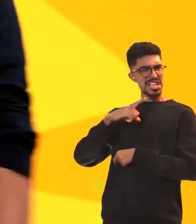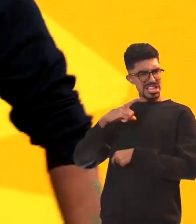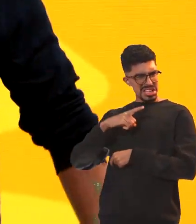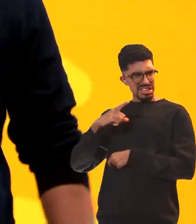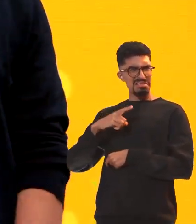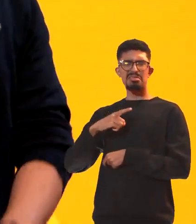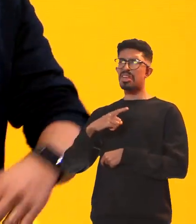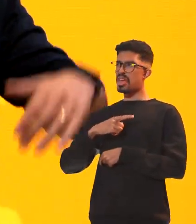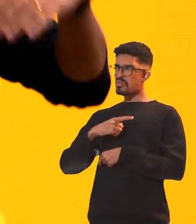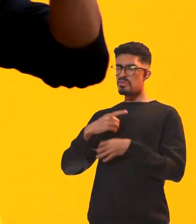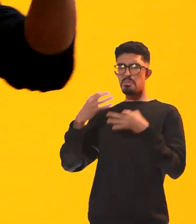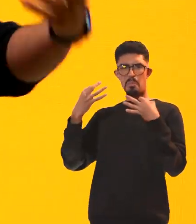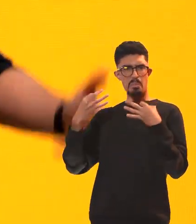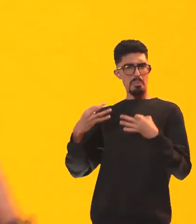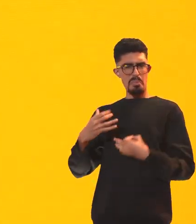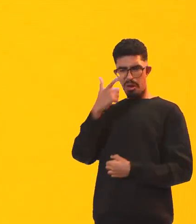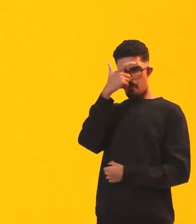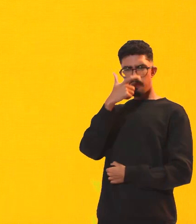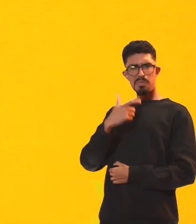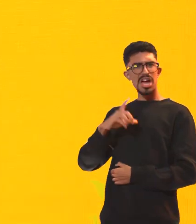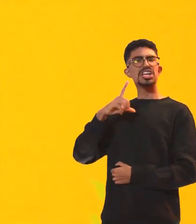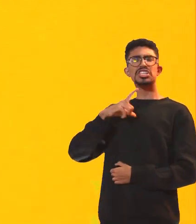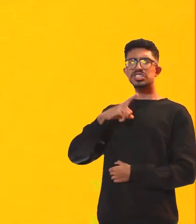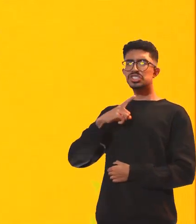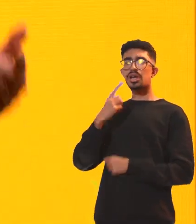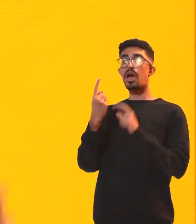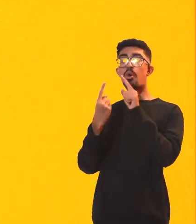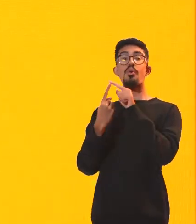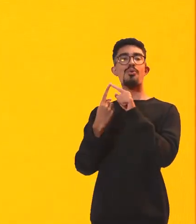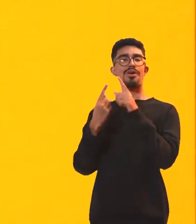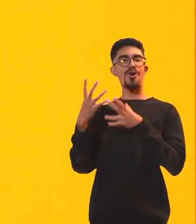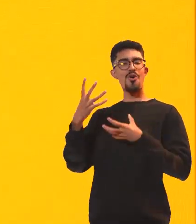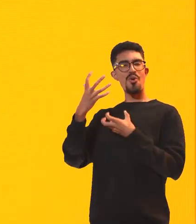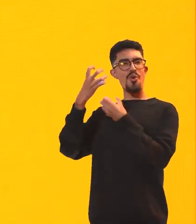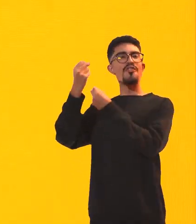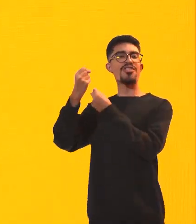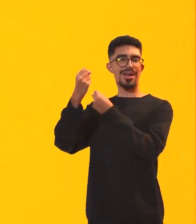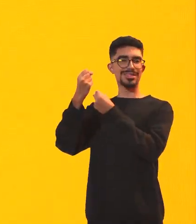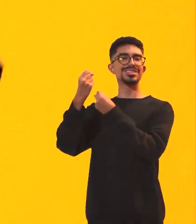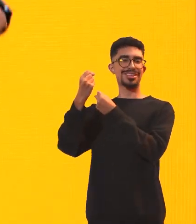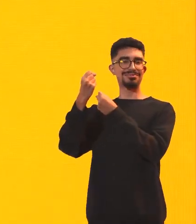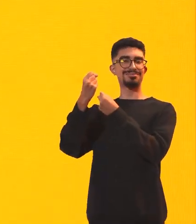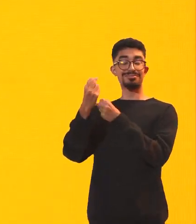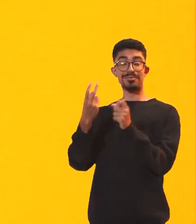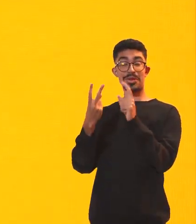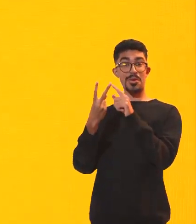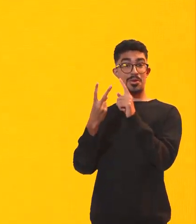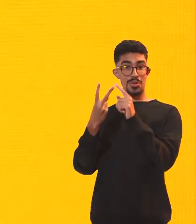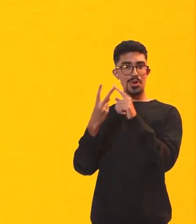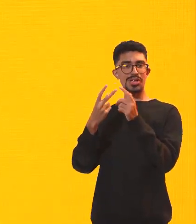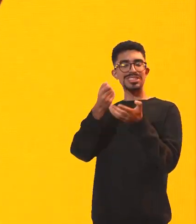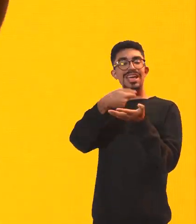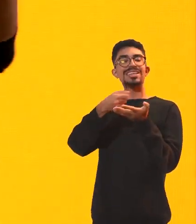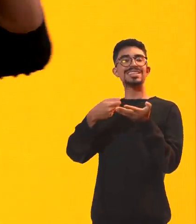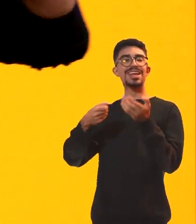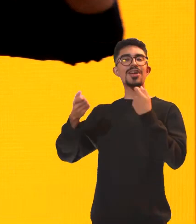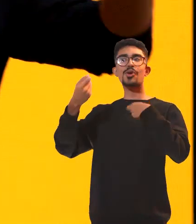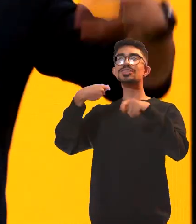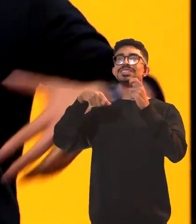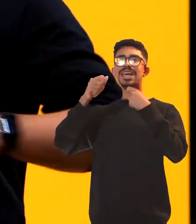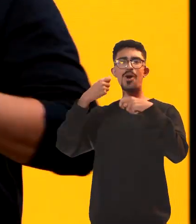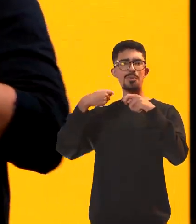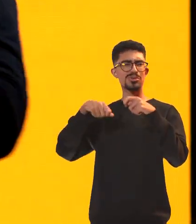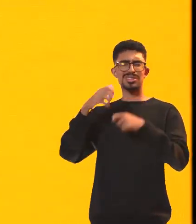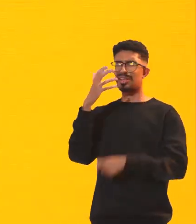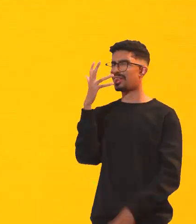pregações sobre Davi, a gente escuta sobre a confiança dele em Deus para derrotar um gigante. A gente ouve sobre os salmos que ele escrevia de adoração